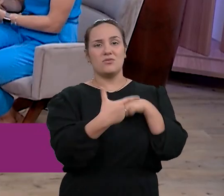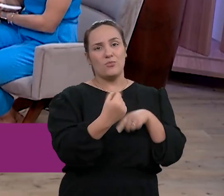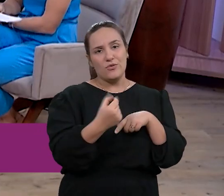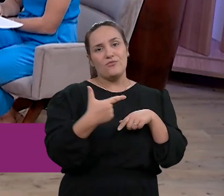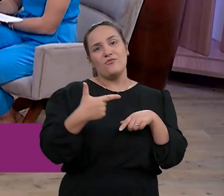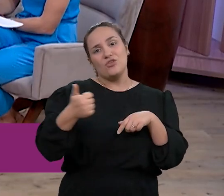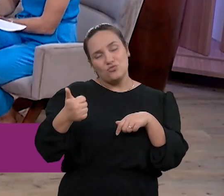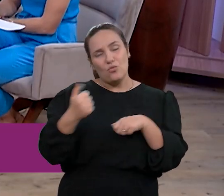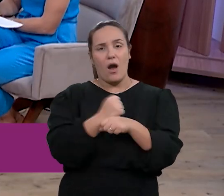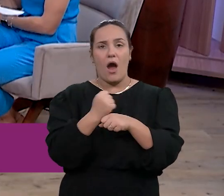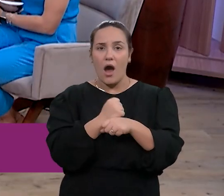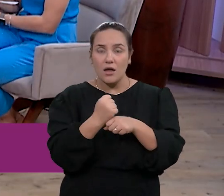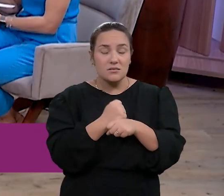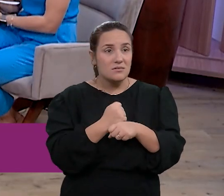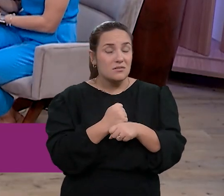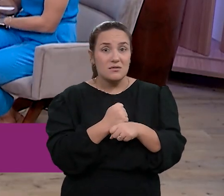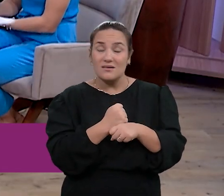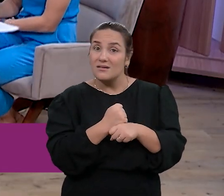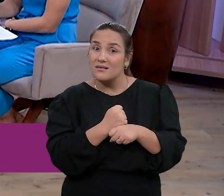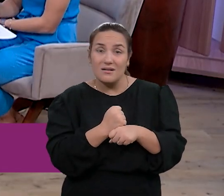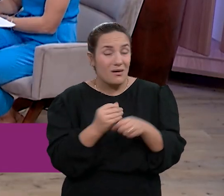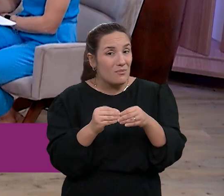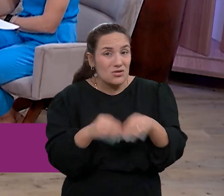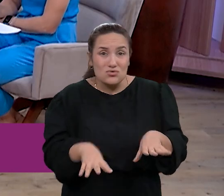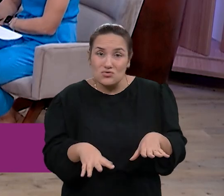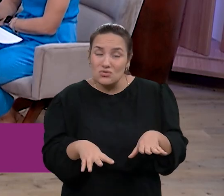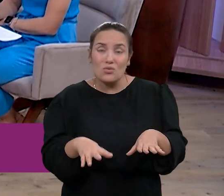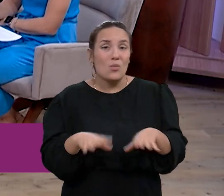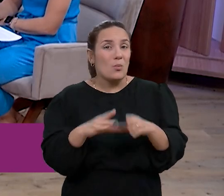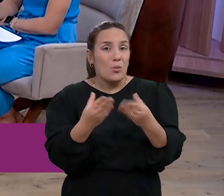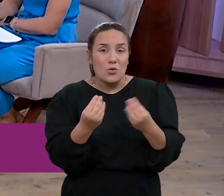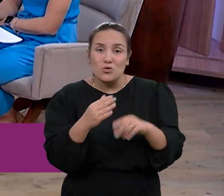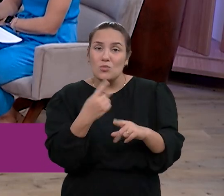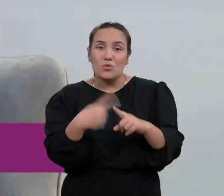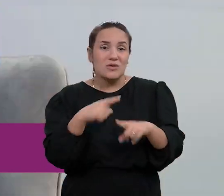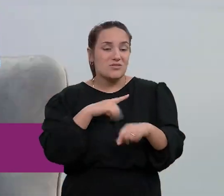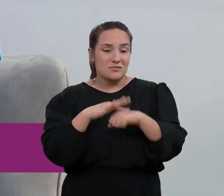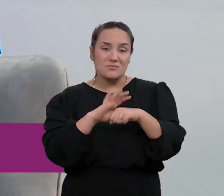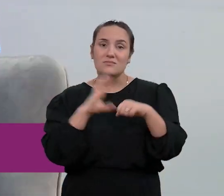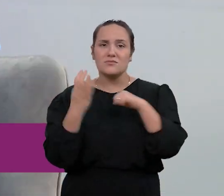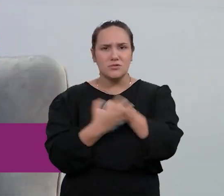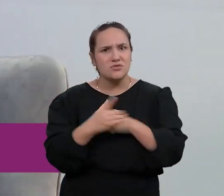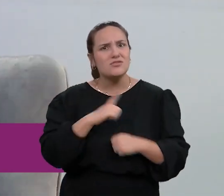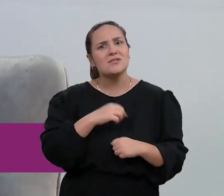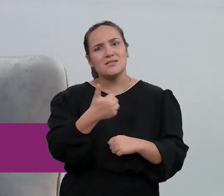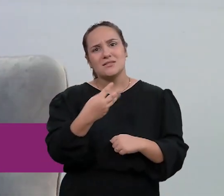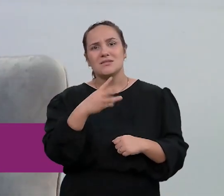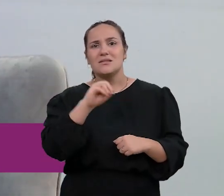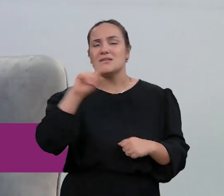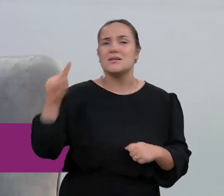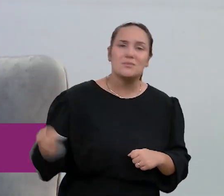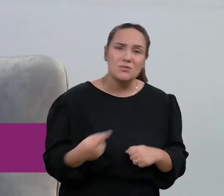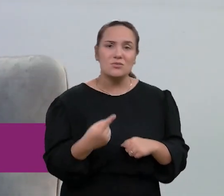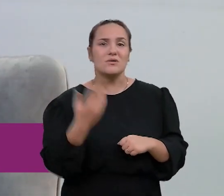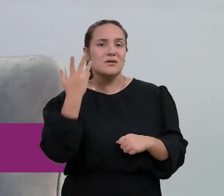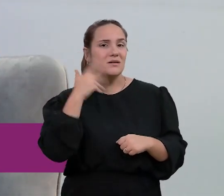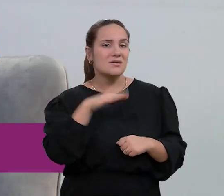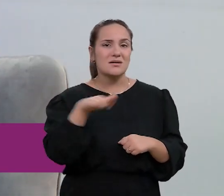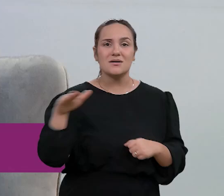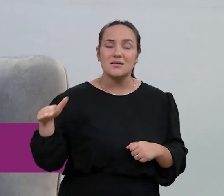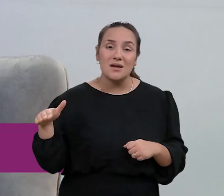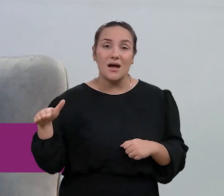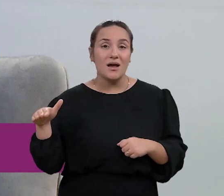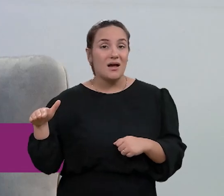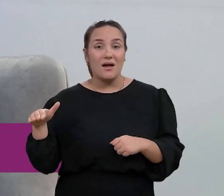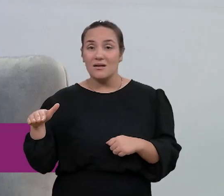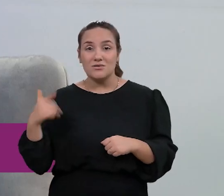mais eh digamos assim foram atingidos pela covid-19 130.000 crianças ficaram em situação aí de